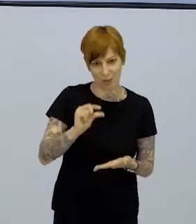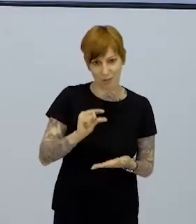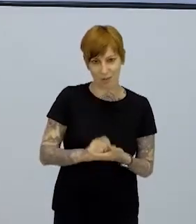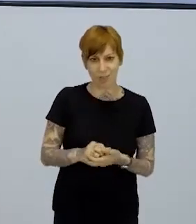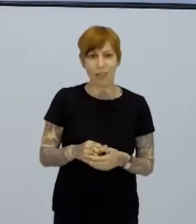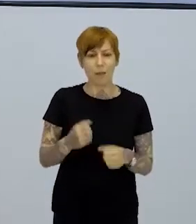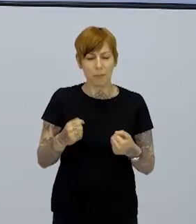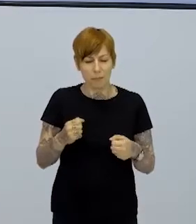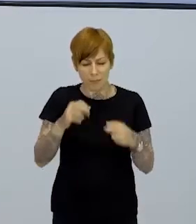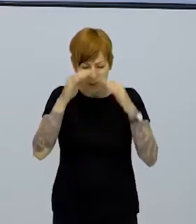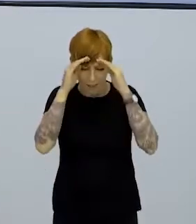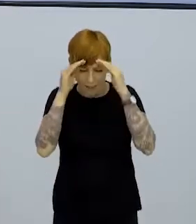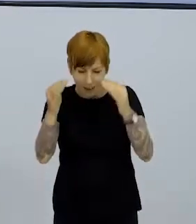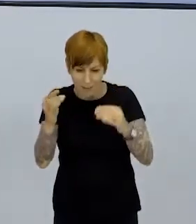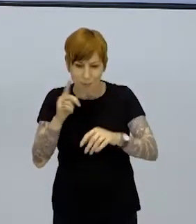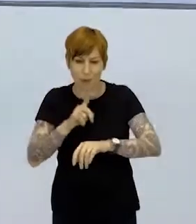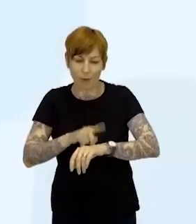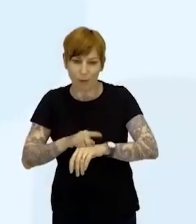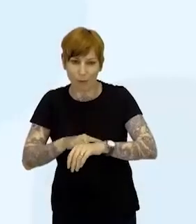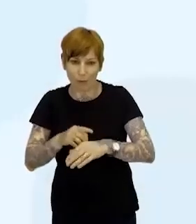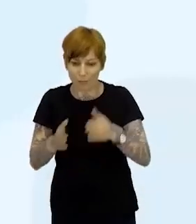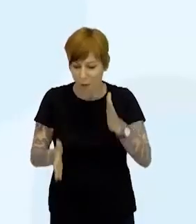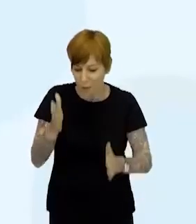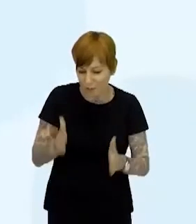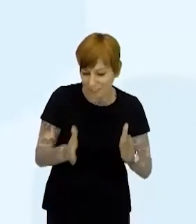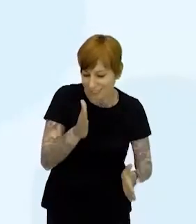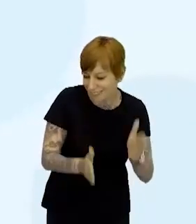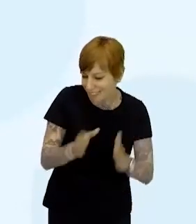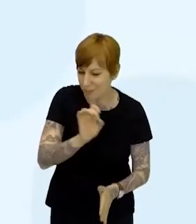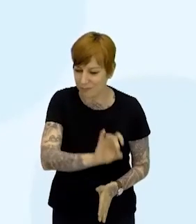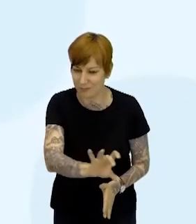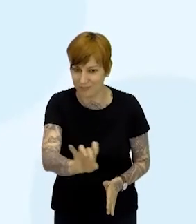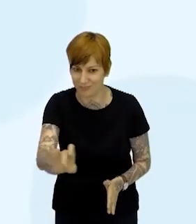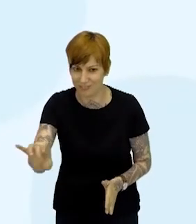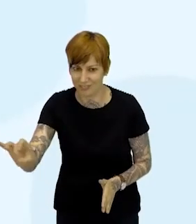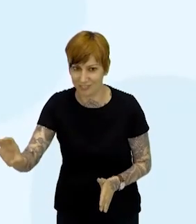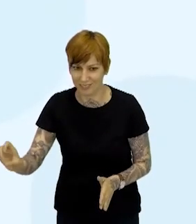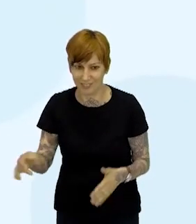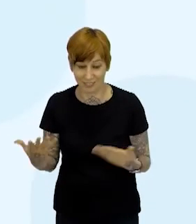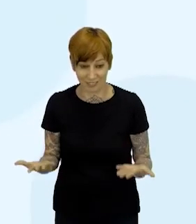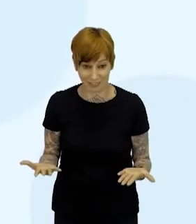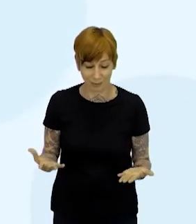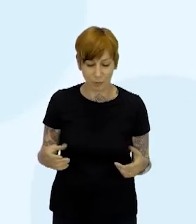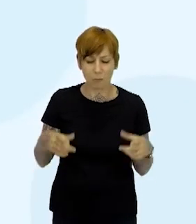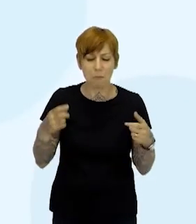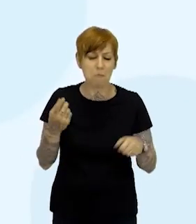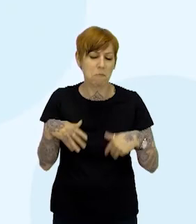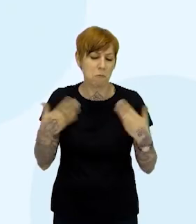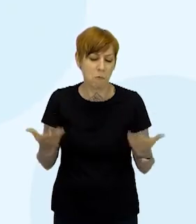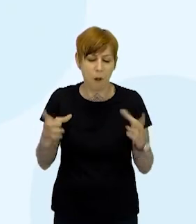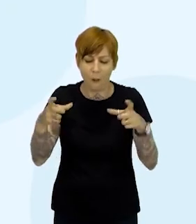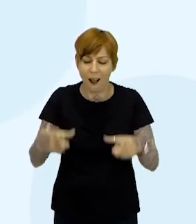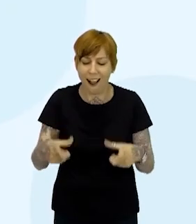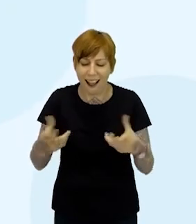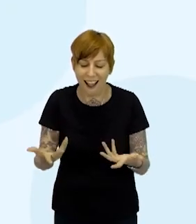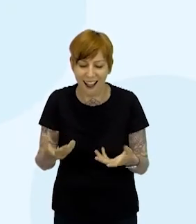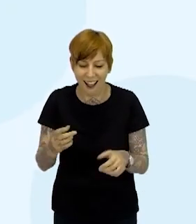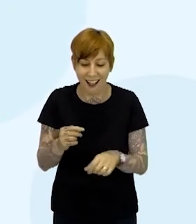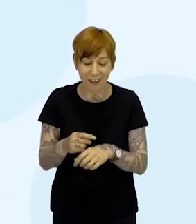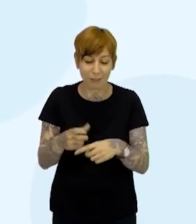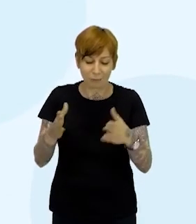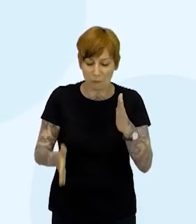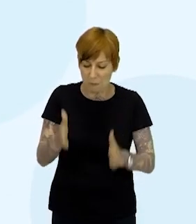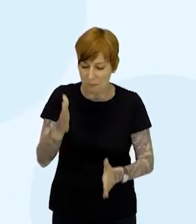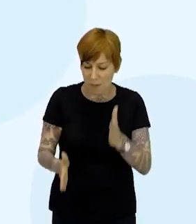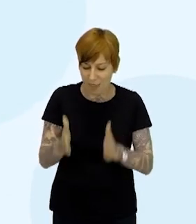das pessoas e entender justamente o que a Jennifer falou, em que lugar, né, do tempo você está. Né? Você já é a pessoa que acha as coisas